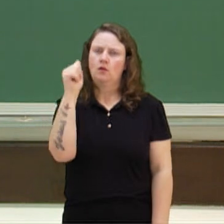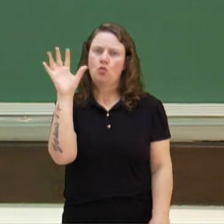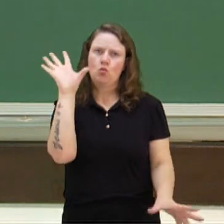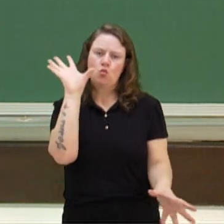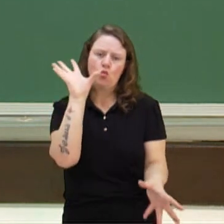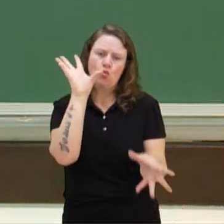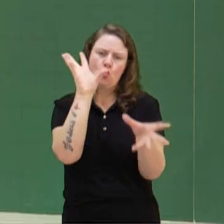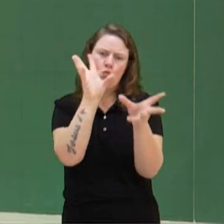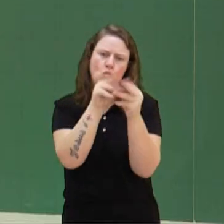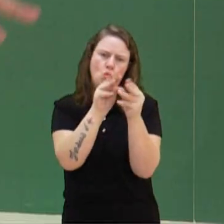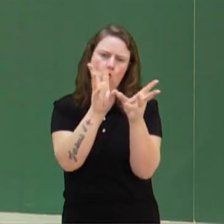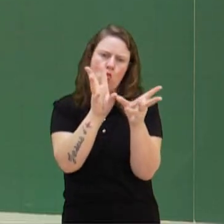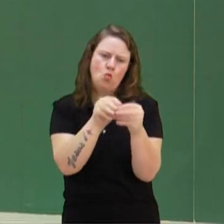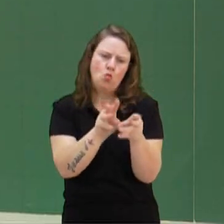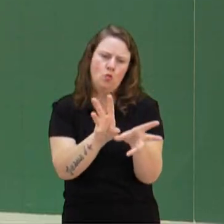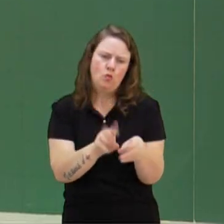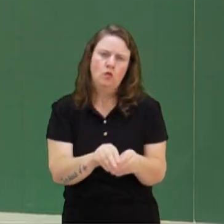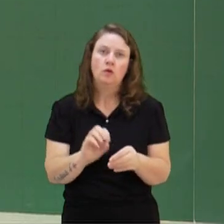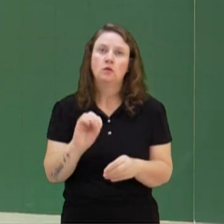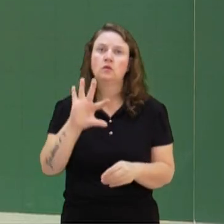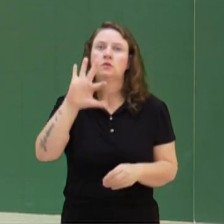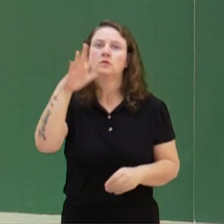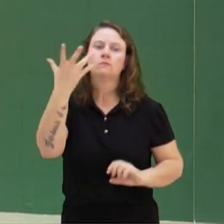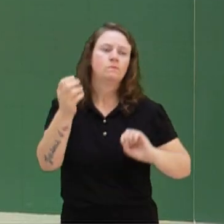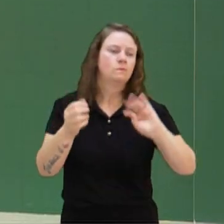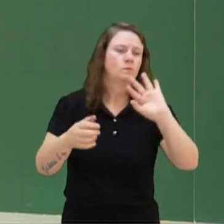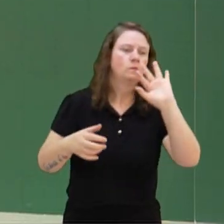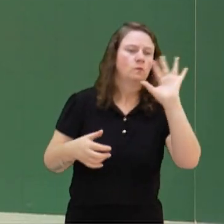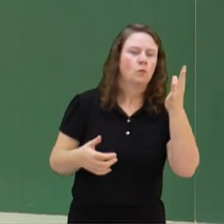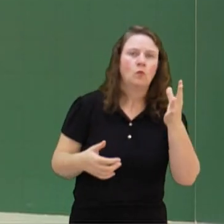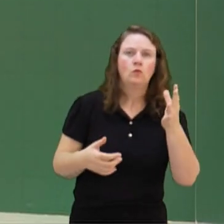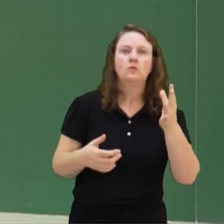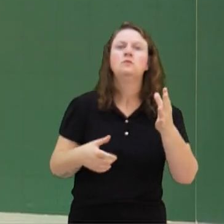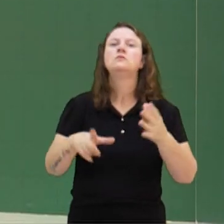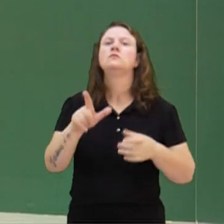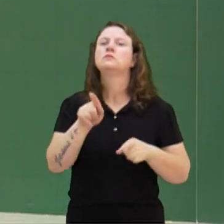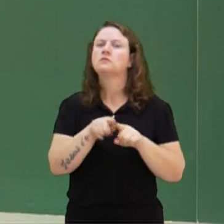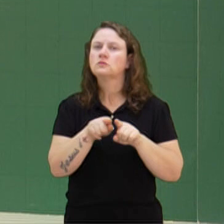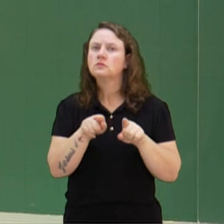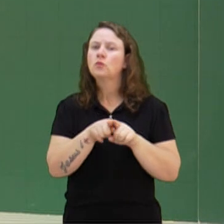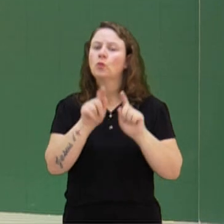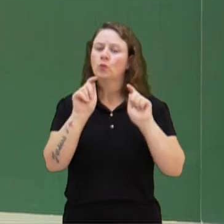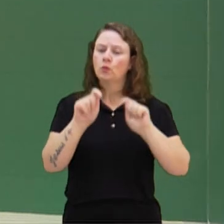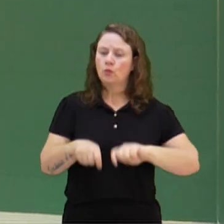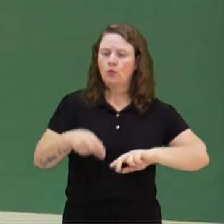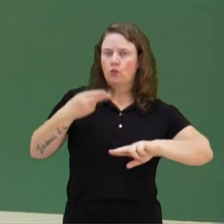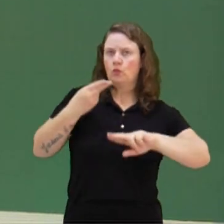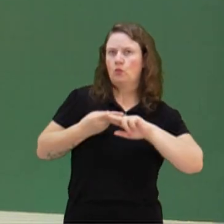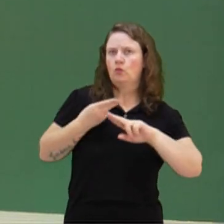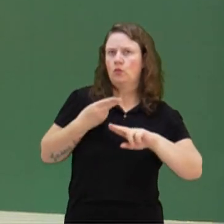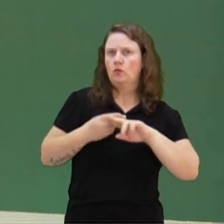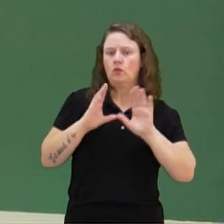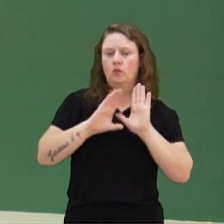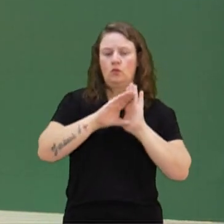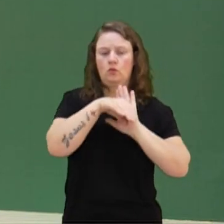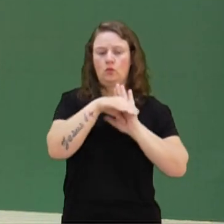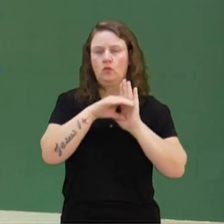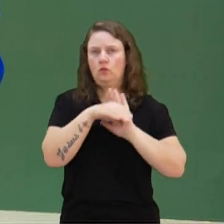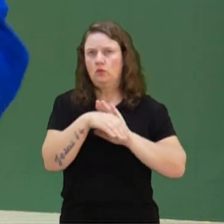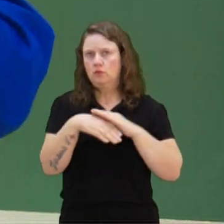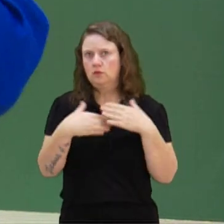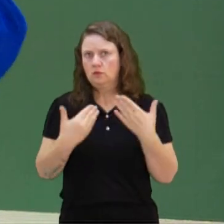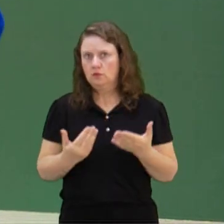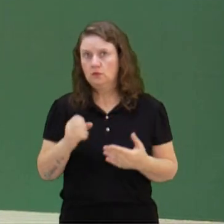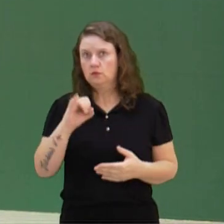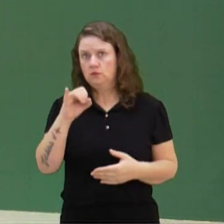de eventos, uma série de situações. Então, ela pode servir como uma ideia de conceito. Porque quando eu